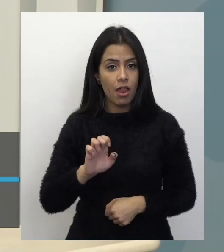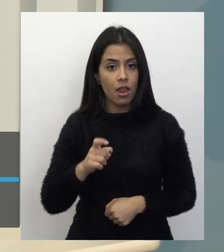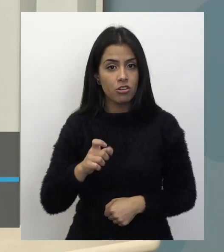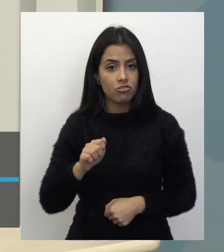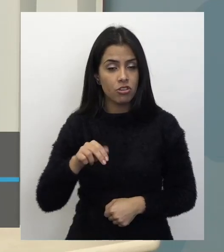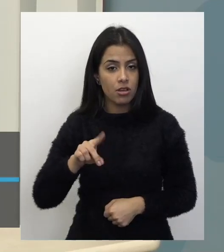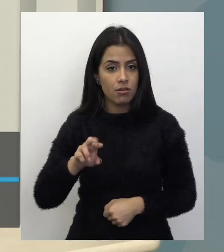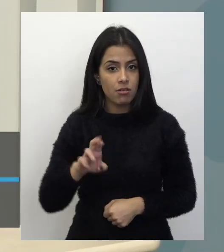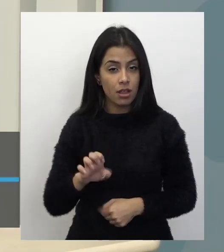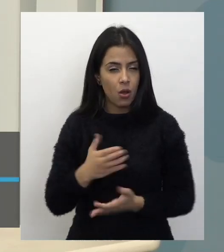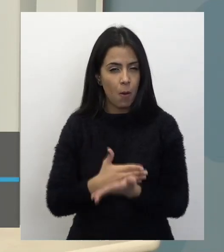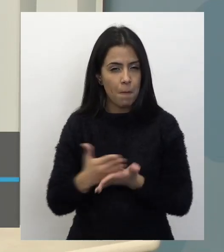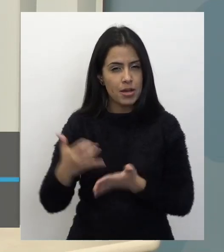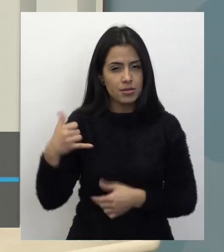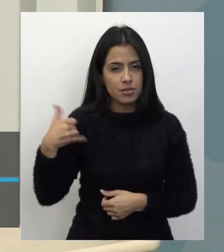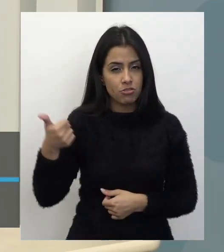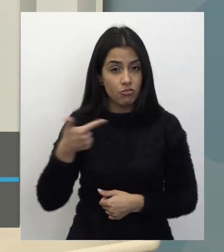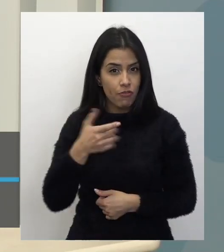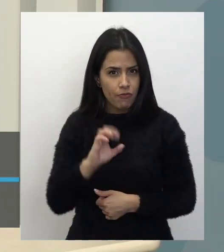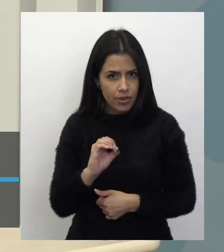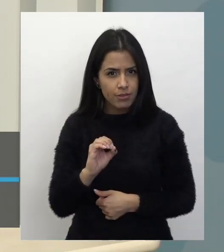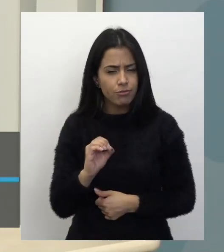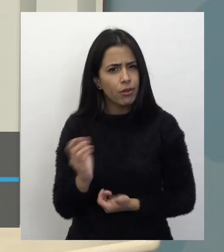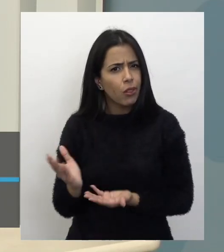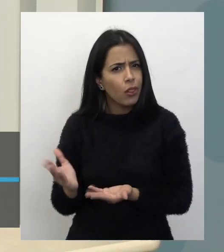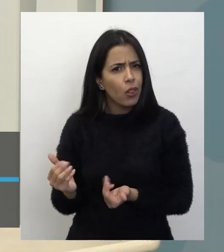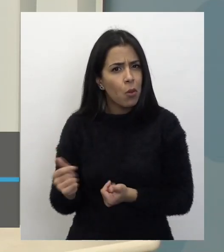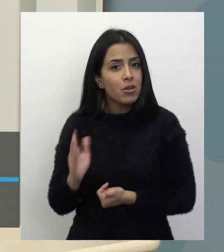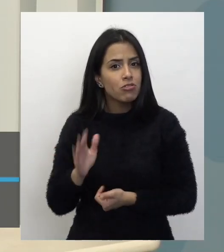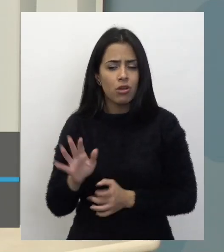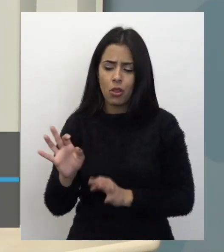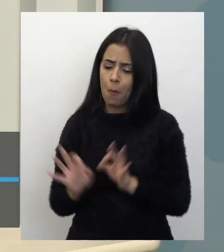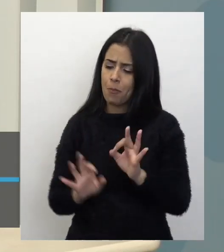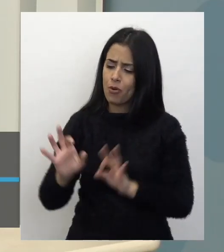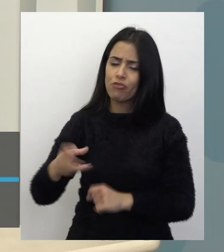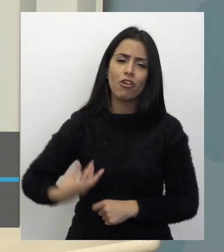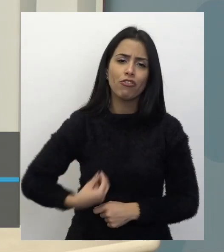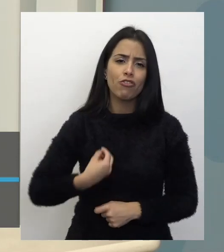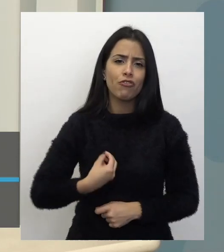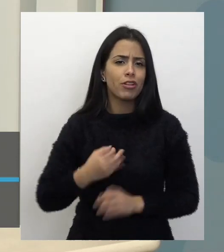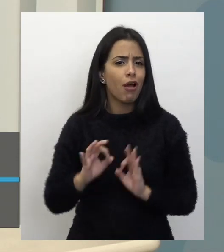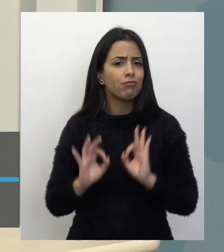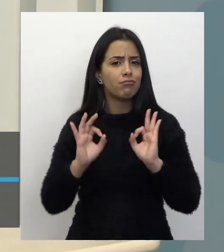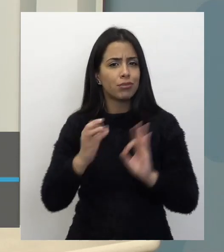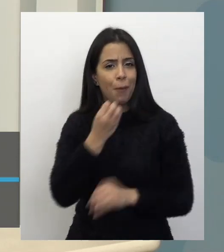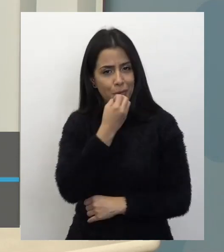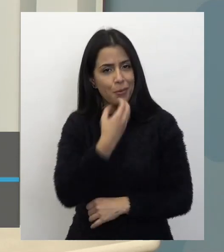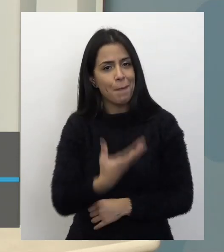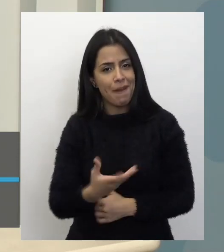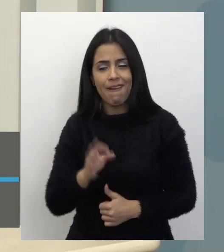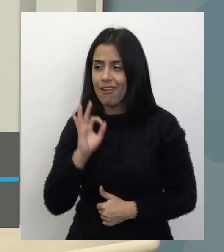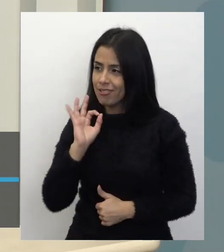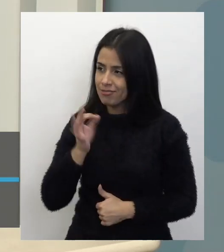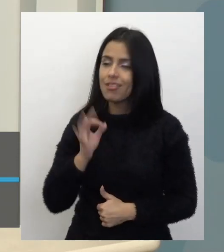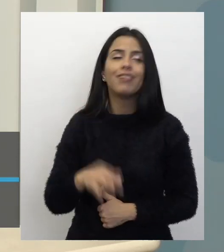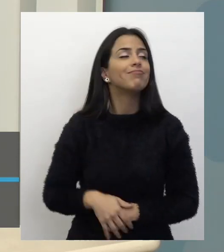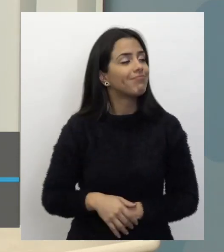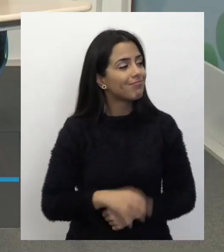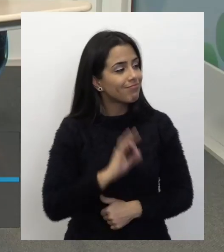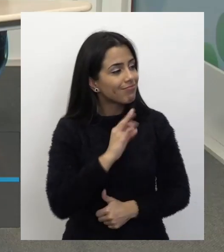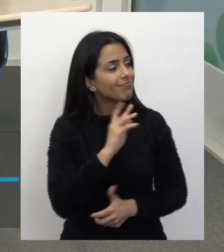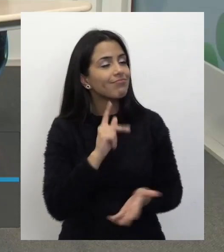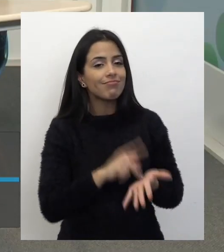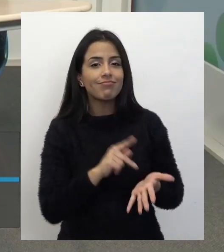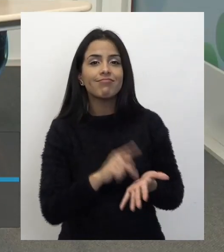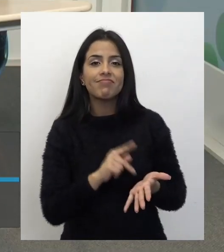né? É tão jovem e já tem aí o seu projeto de vida muito bem estabelecido, né? Exatamente. Com 20 anos de idade.